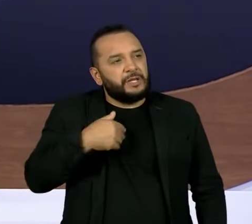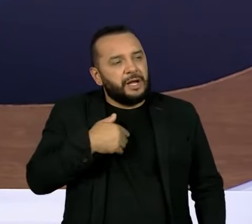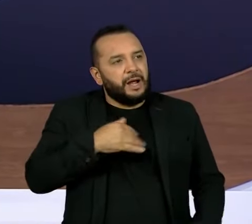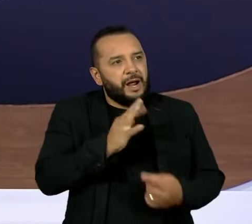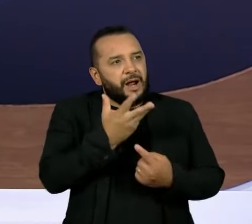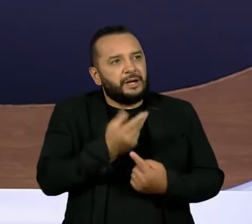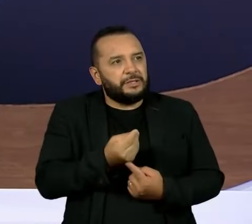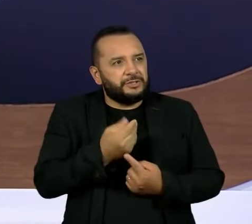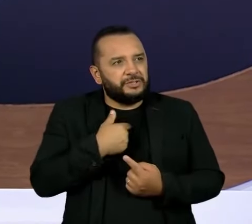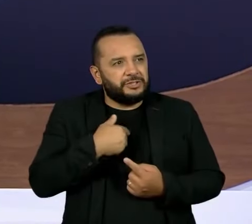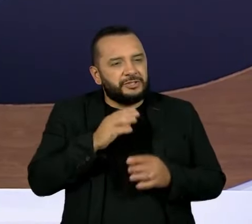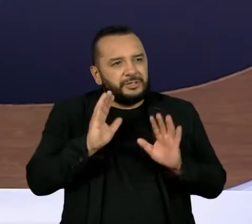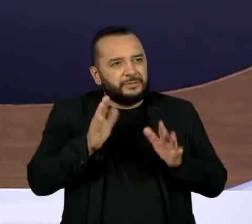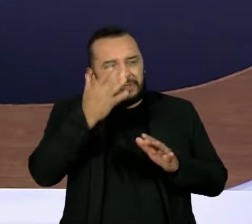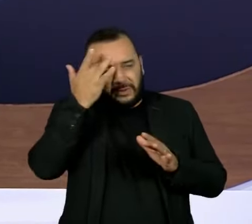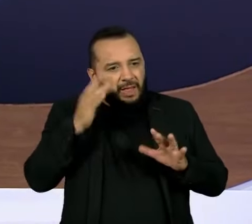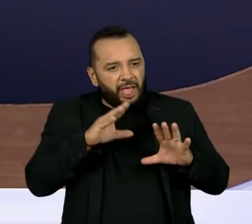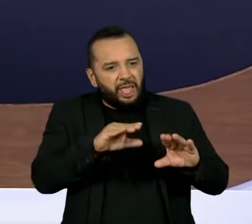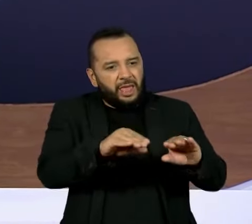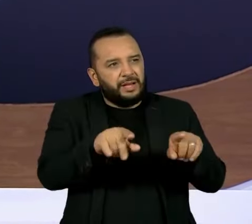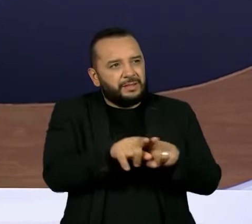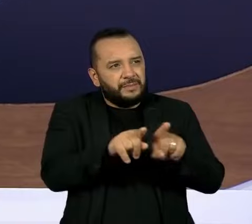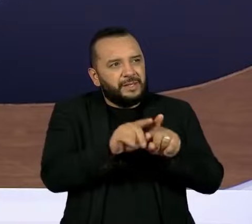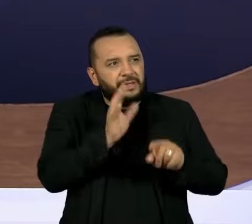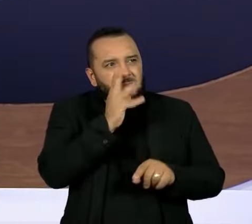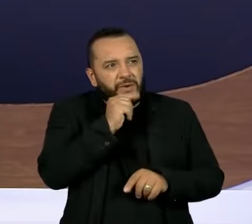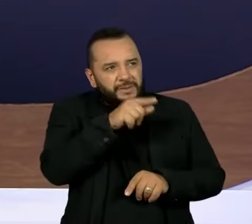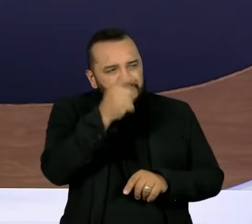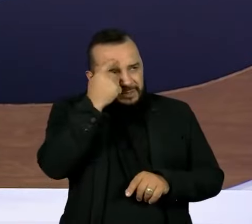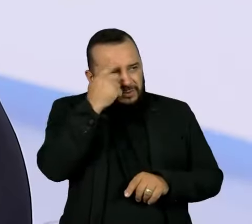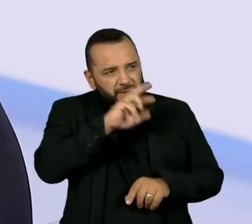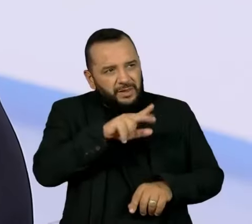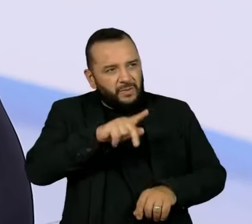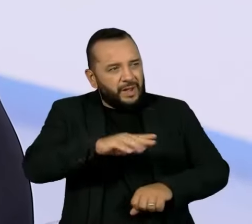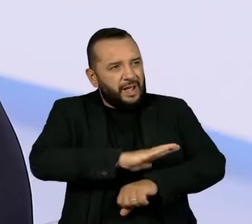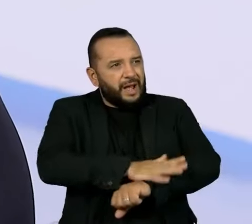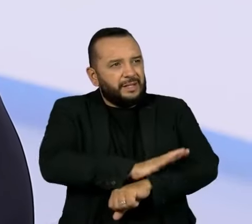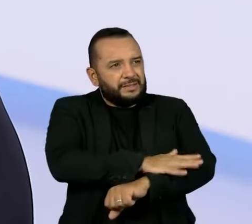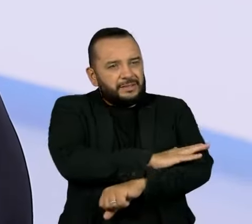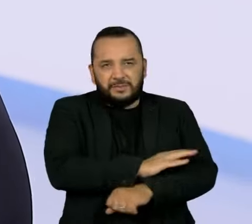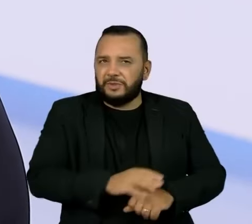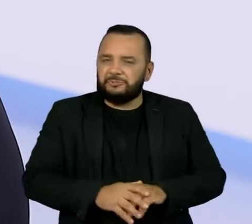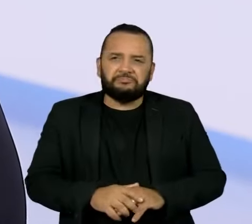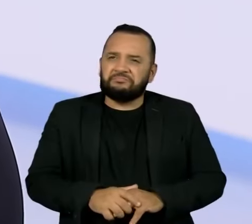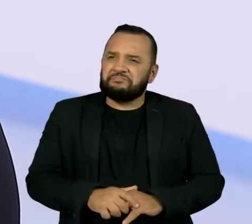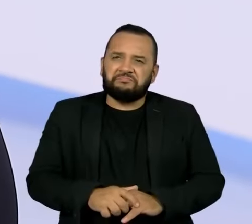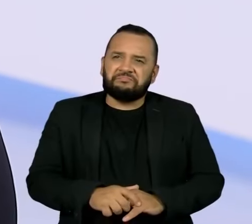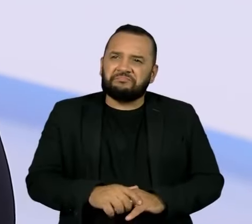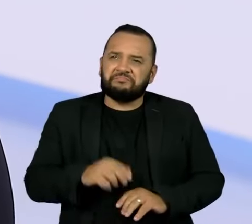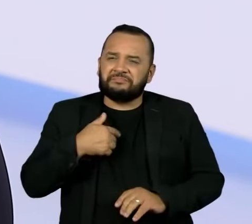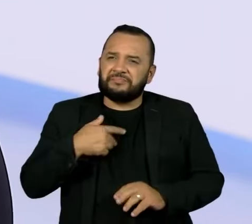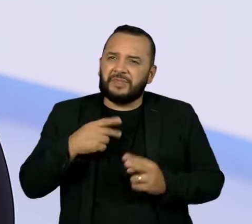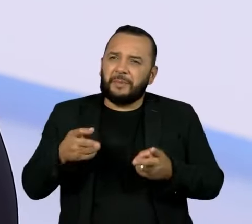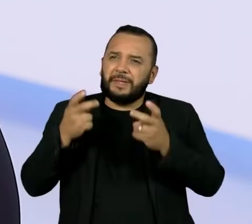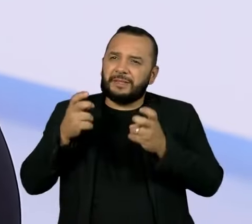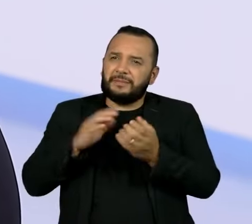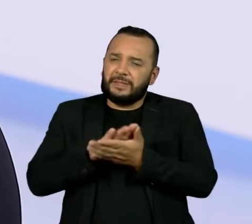artística no seu repertório, quanto essas demoras, a racismo. Nessa época também não? Não, eu não percebia isso,